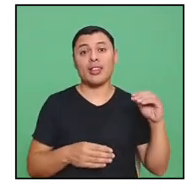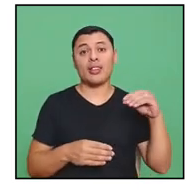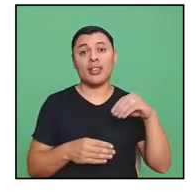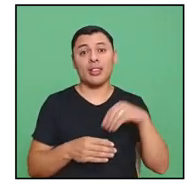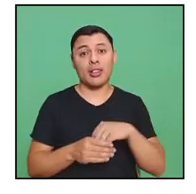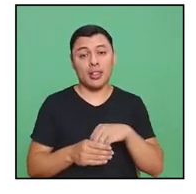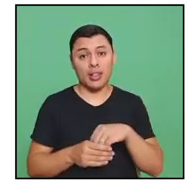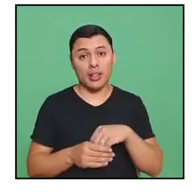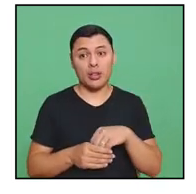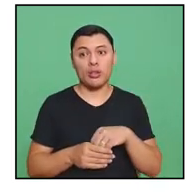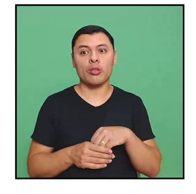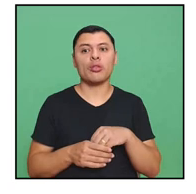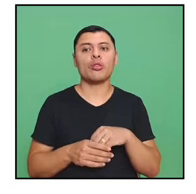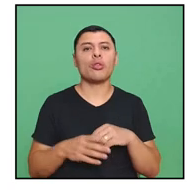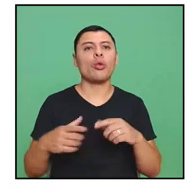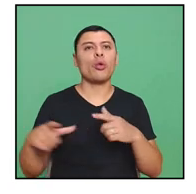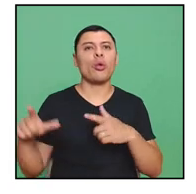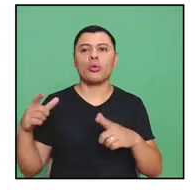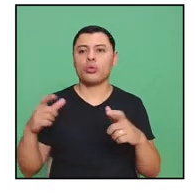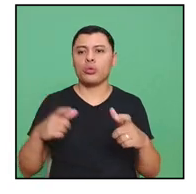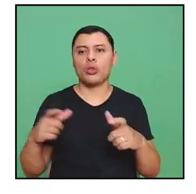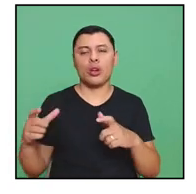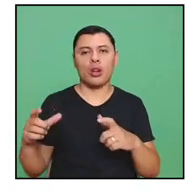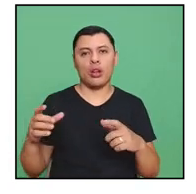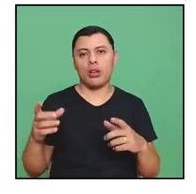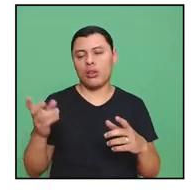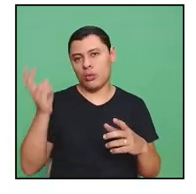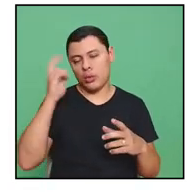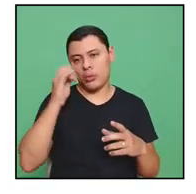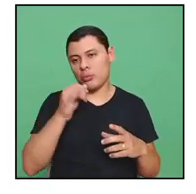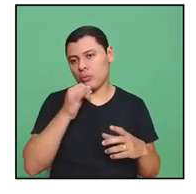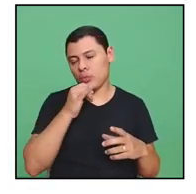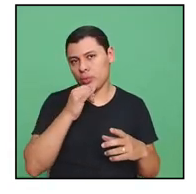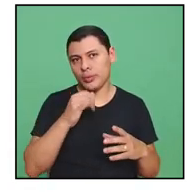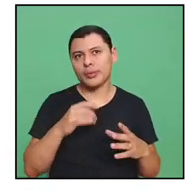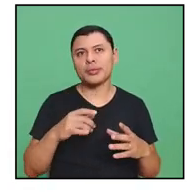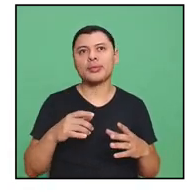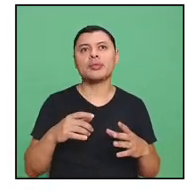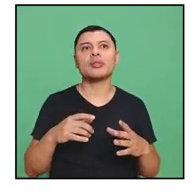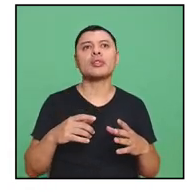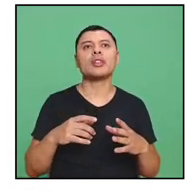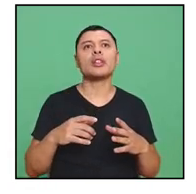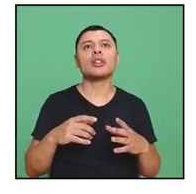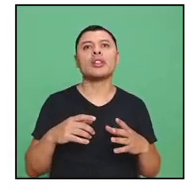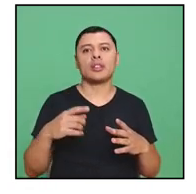dentro de instituições culturais, por exemplo. Dá um exemplo, não, mas não só culturais,